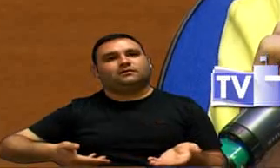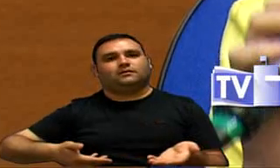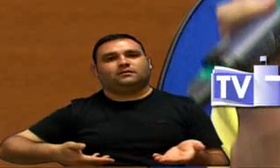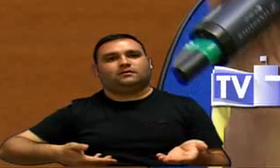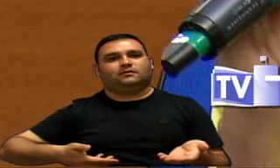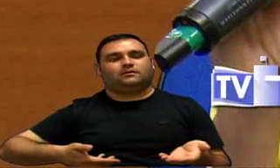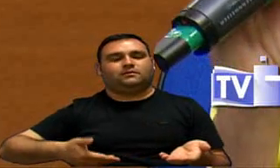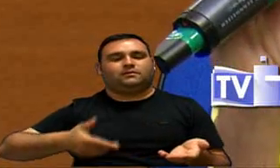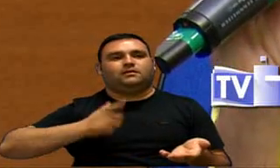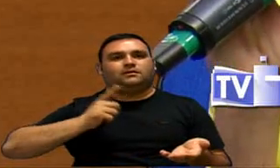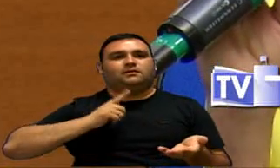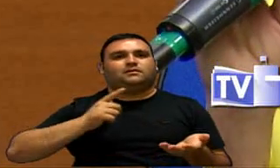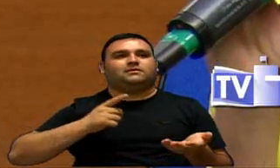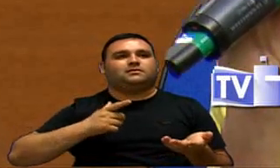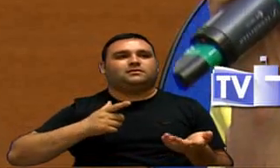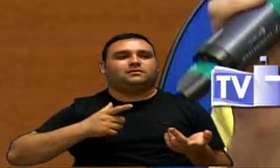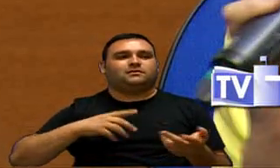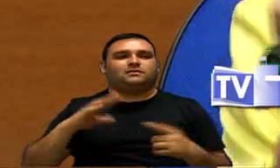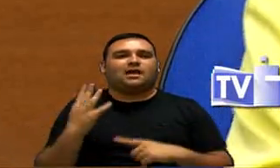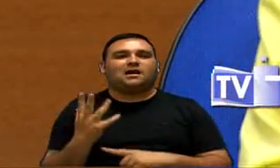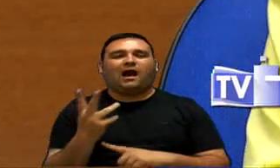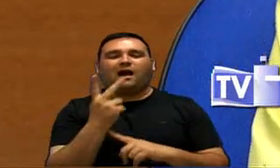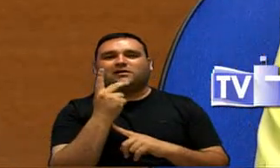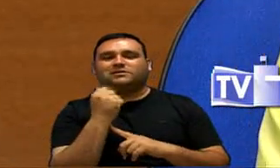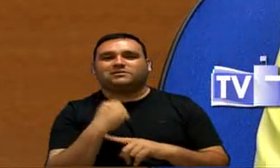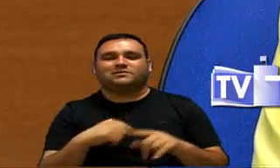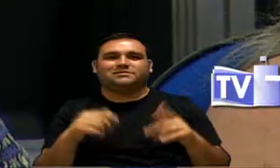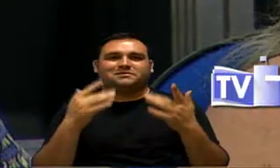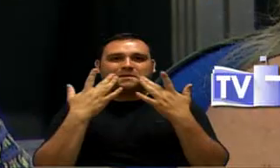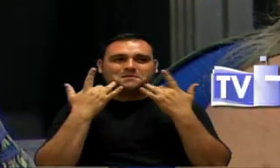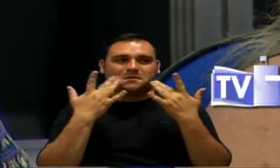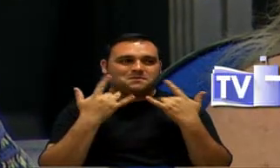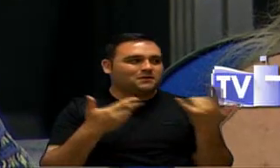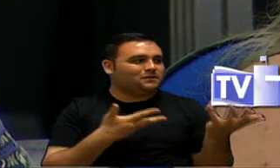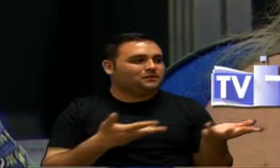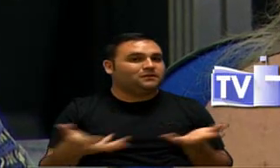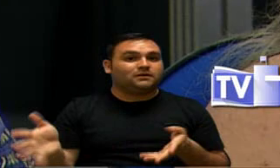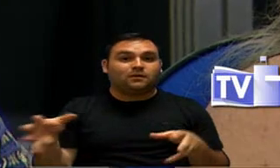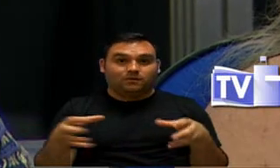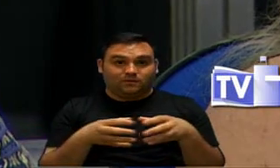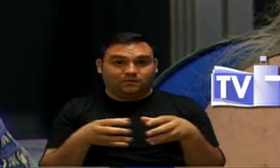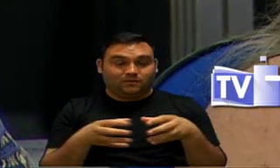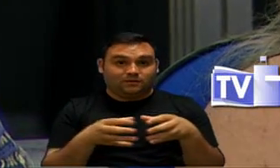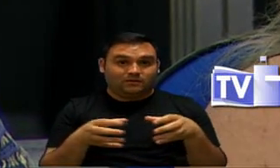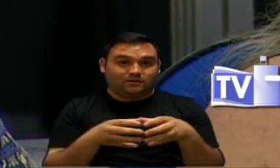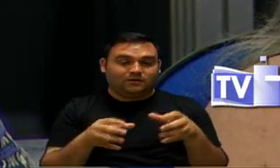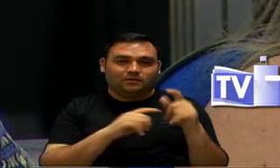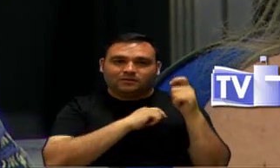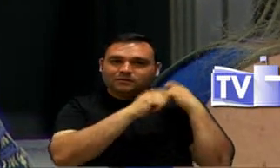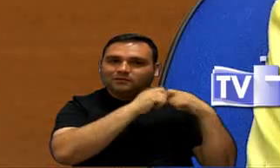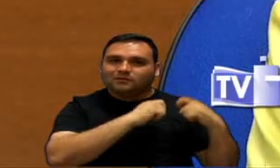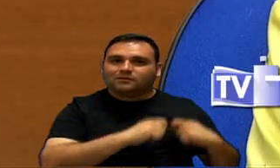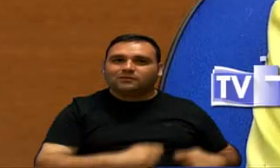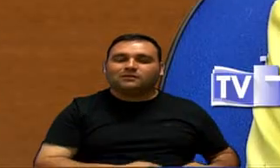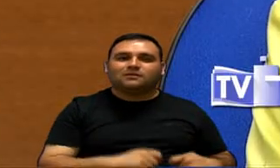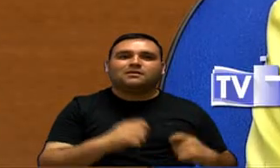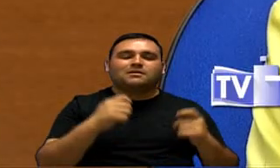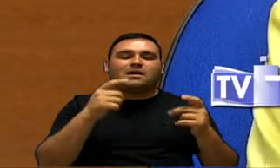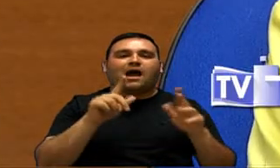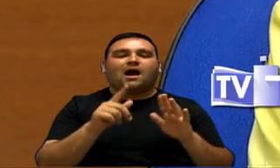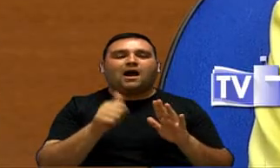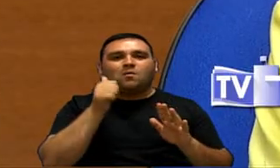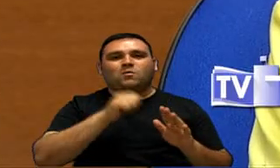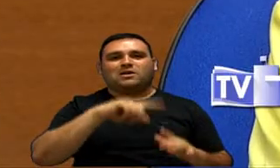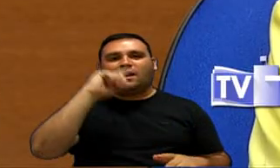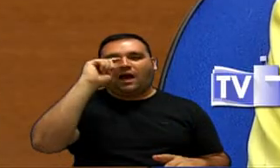né, para fazer uma intervenção artística, né, quero convidar aí do grupo Trança, a atriz do grupo